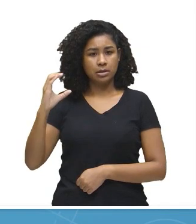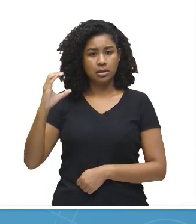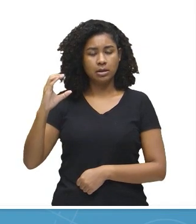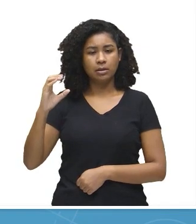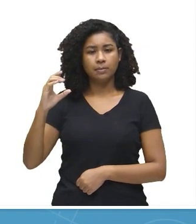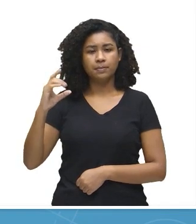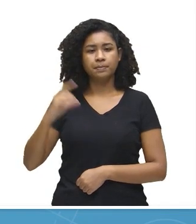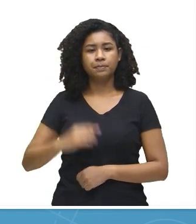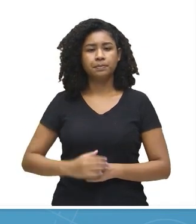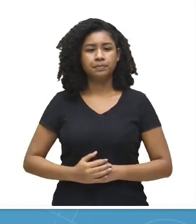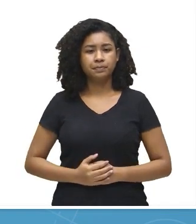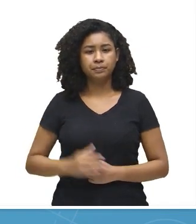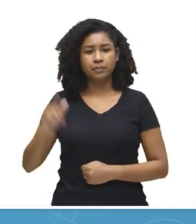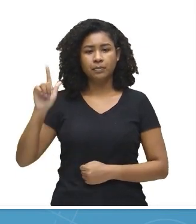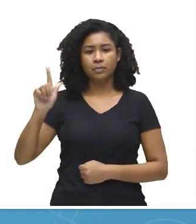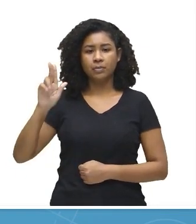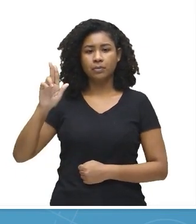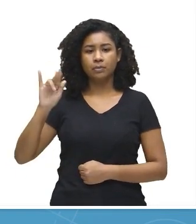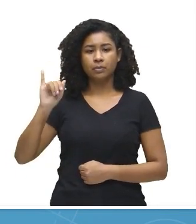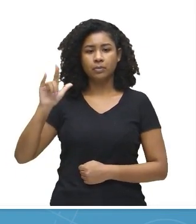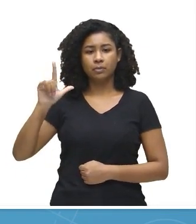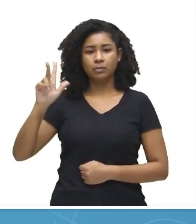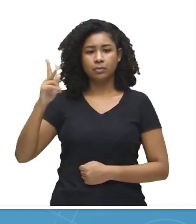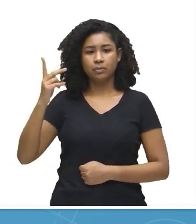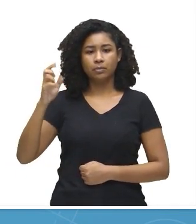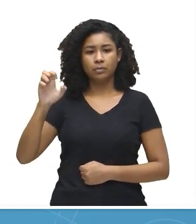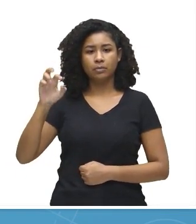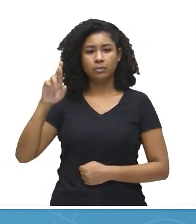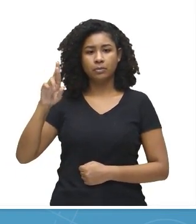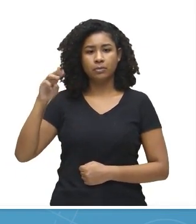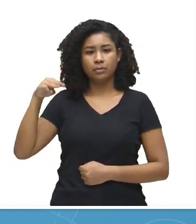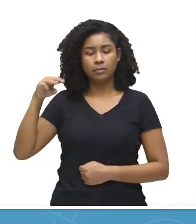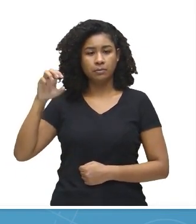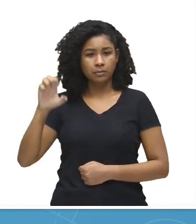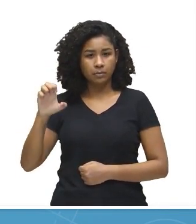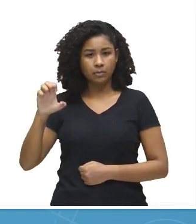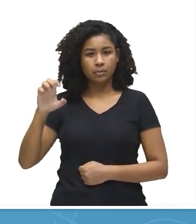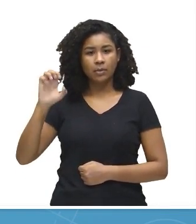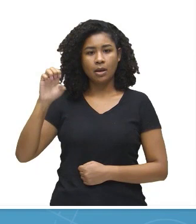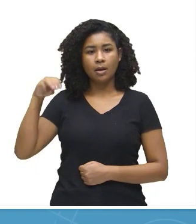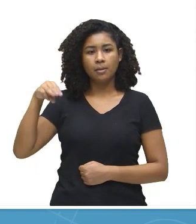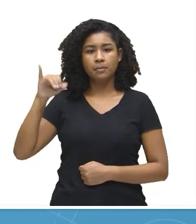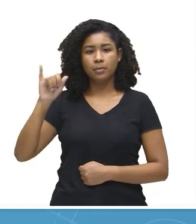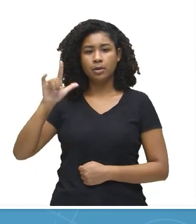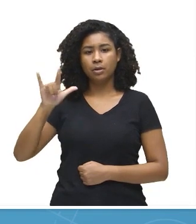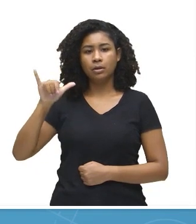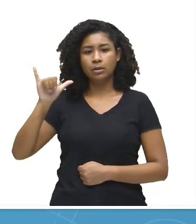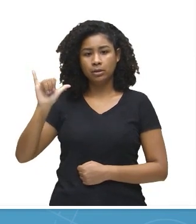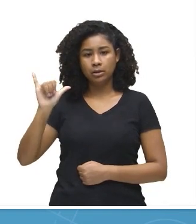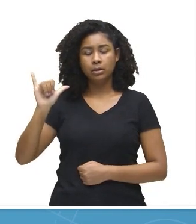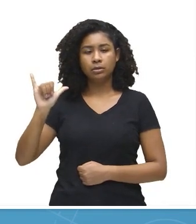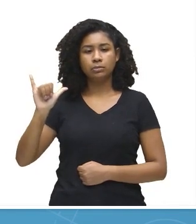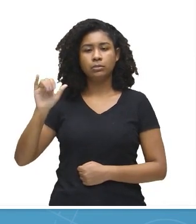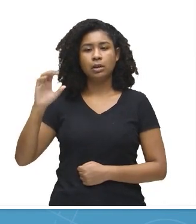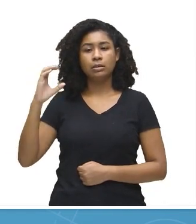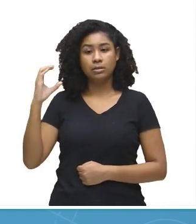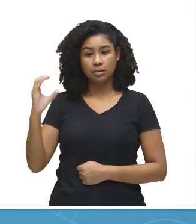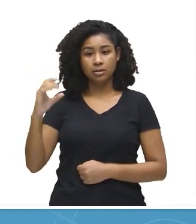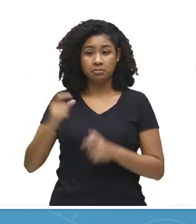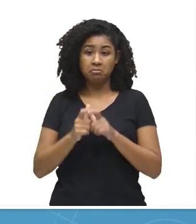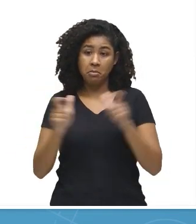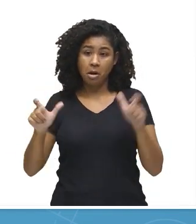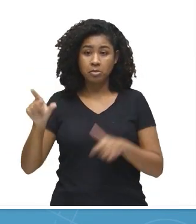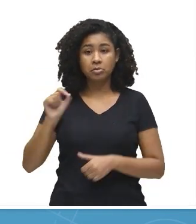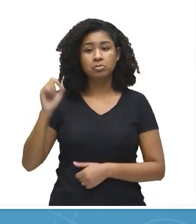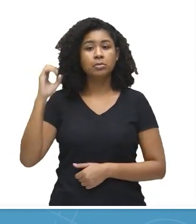também. Guilherme, C. Emily, C. A maioria respondeu a C. Ok. Então, a gente